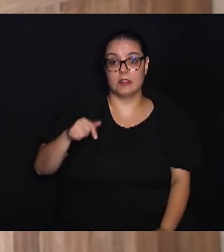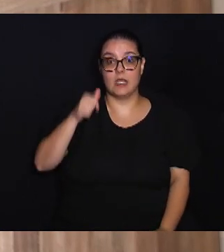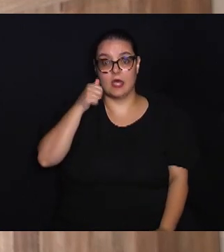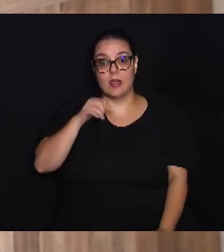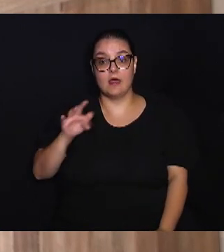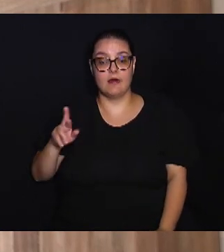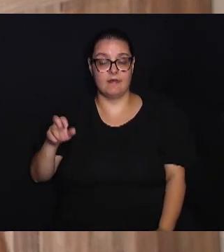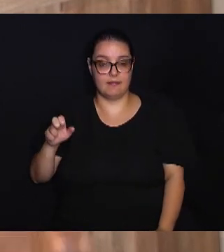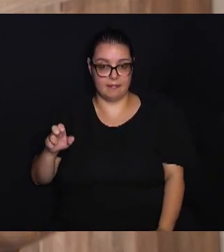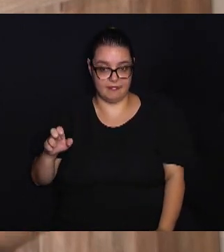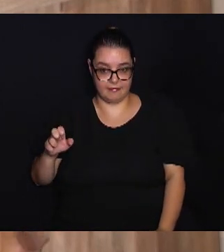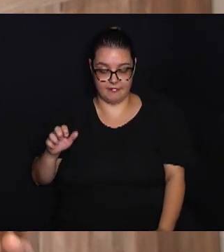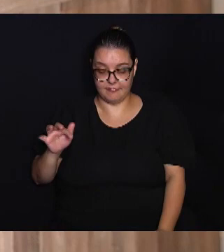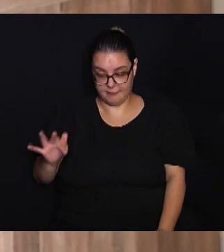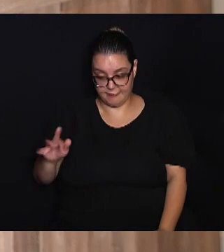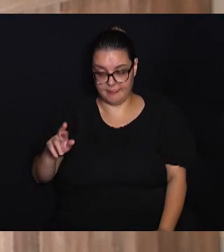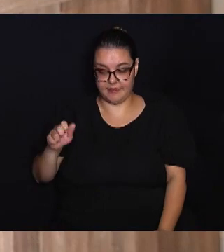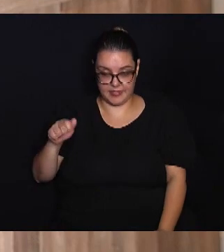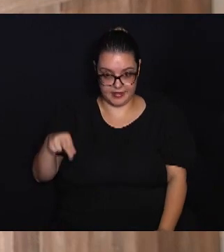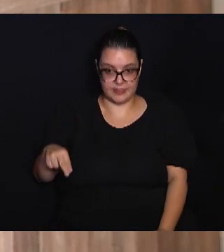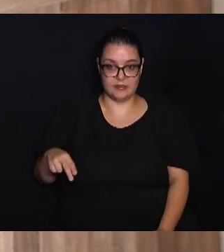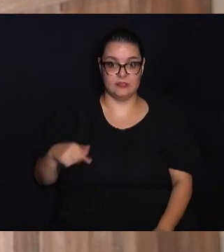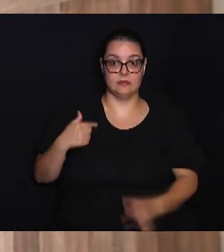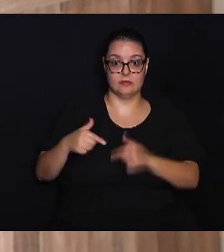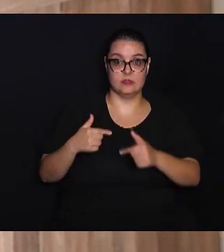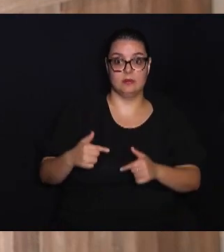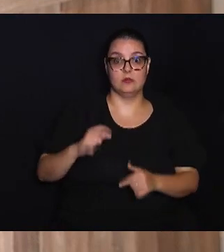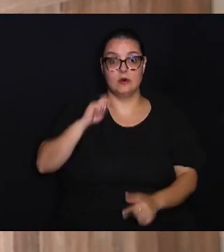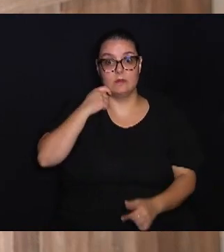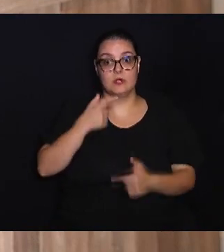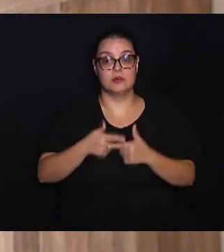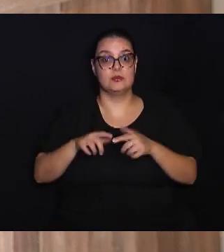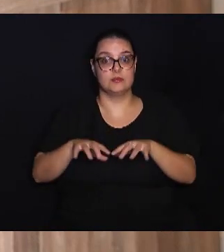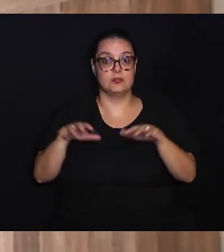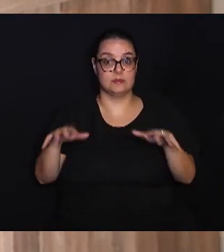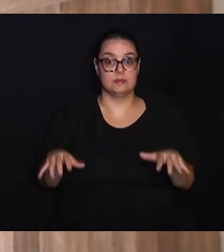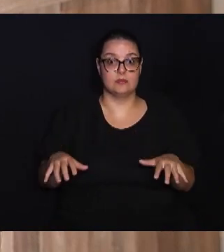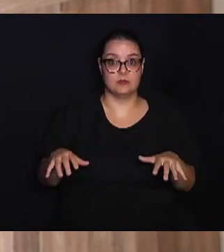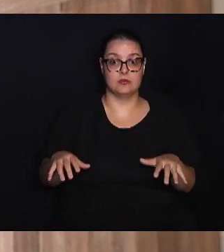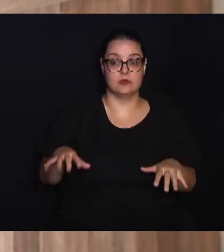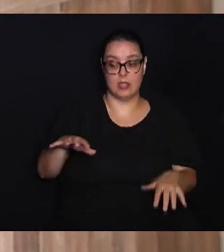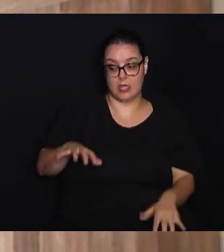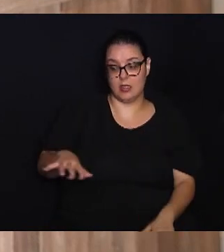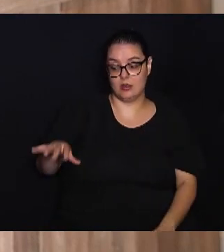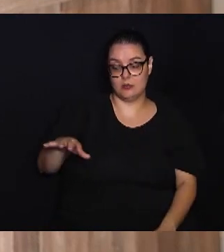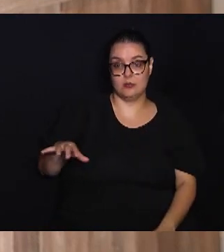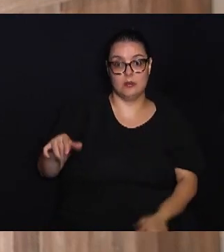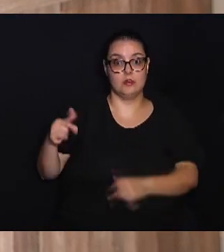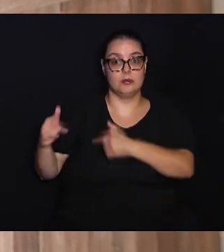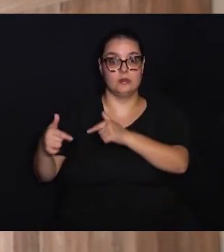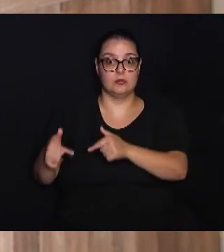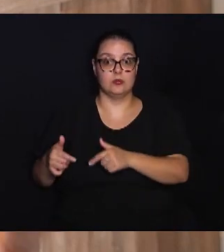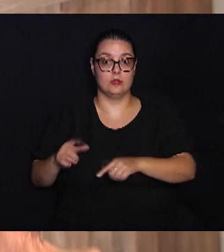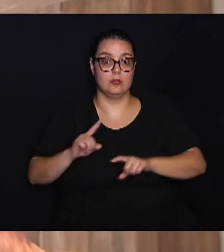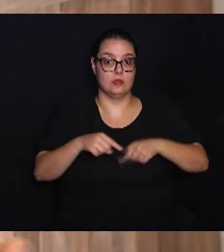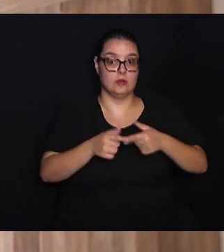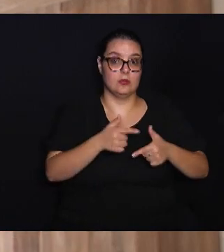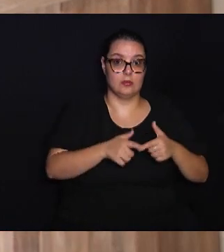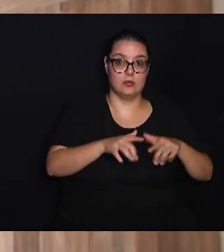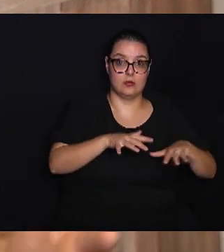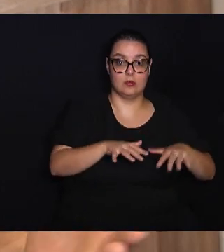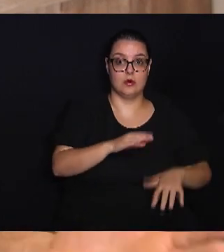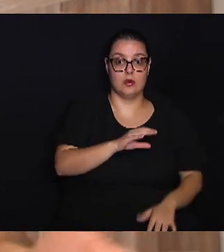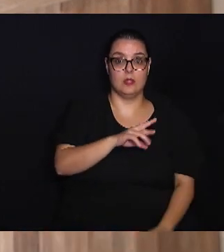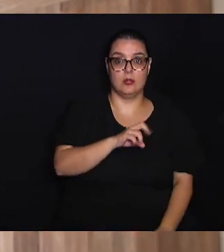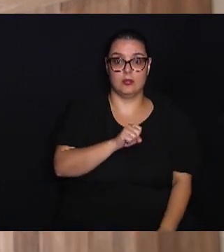a gente faz o o o trabalho da planificação a gente divide eh ela fica com uma parte do trabalho e eu fic com a